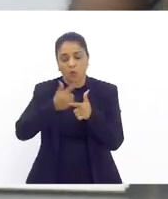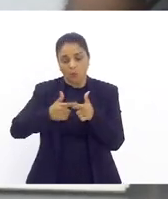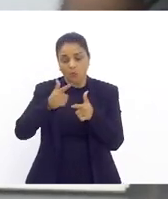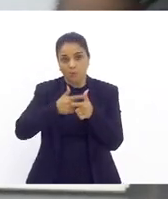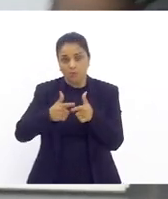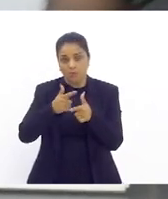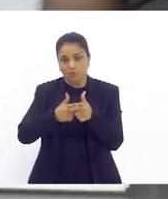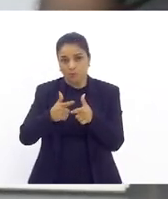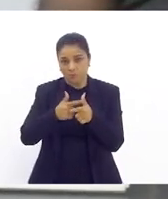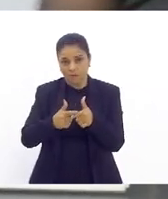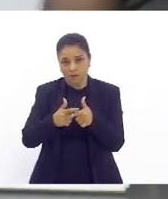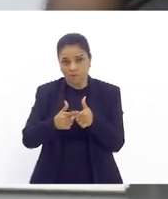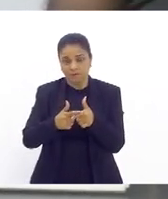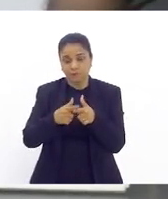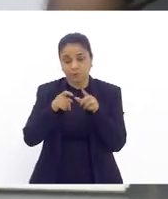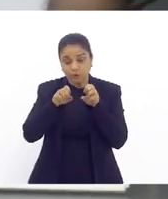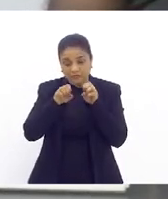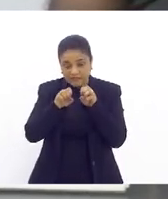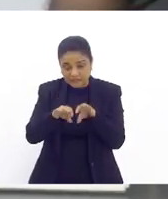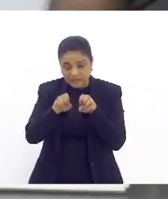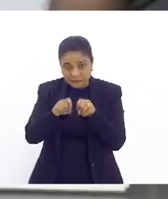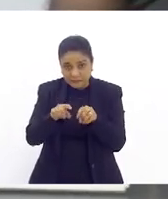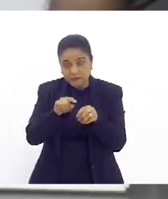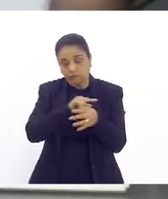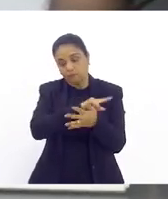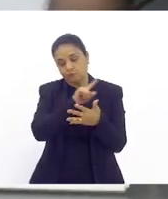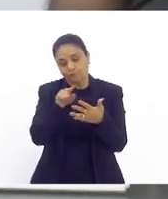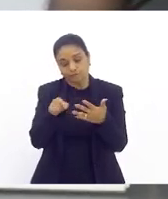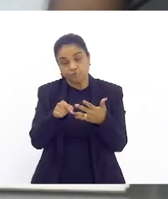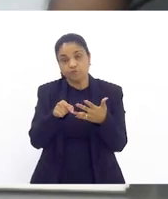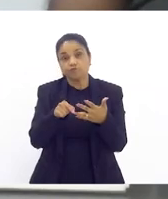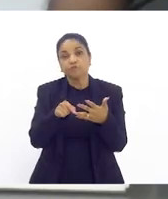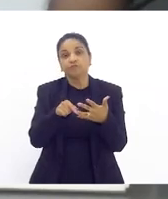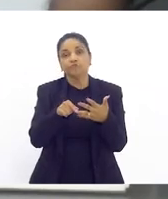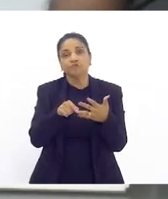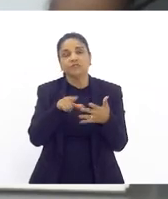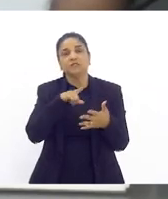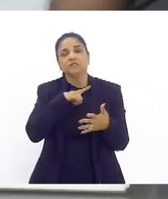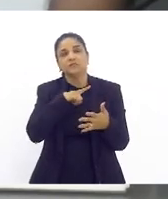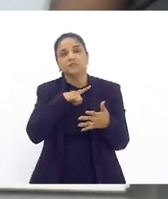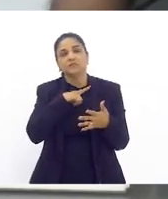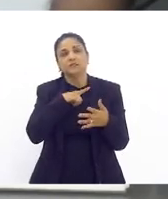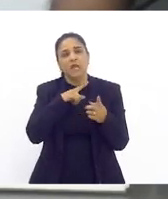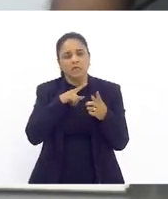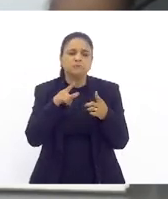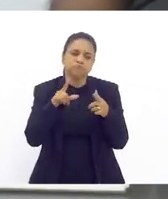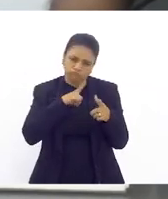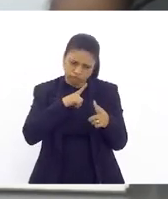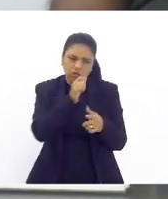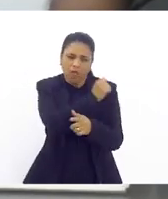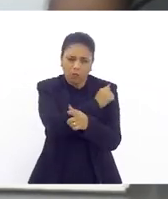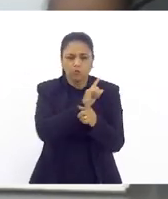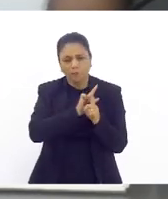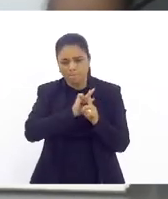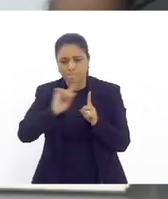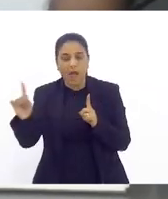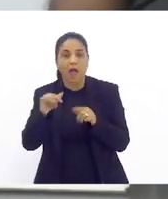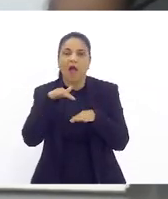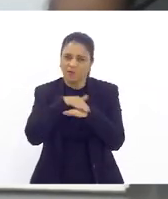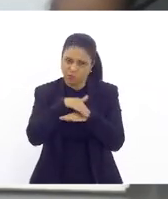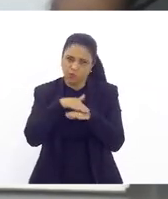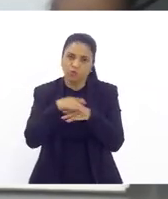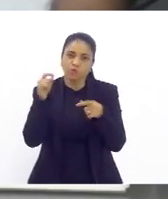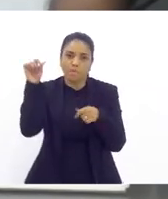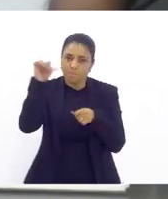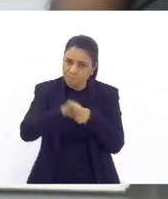do do ensino né a parte que tinha tem evasão tem principalmente à noite mas em